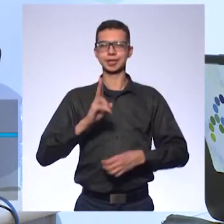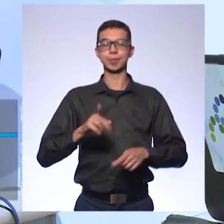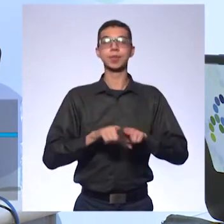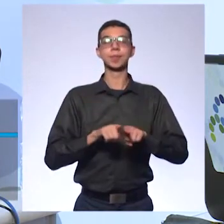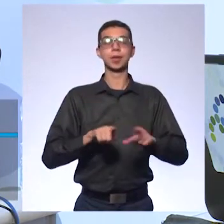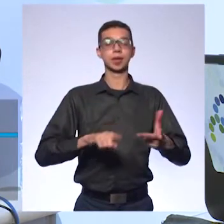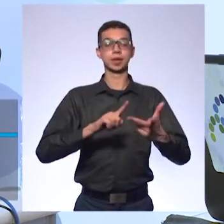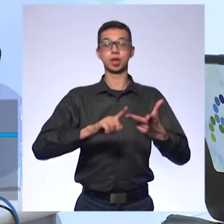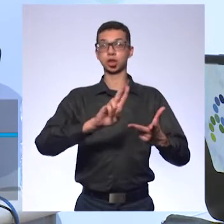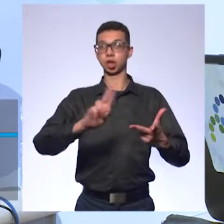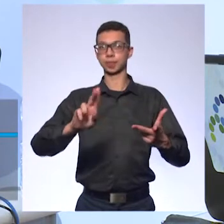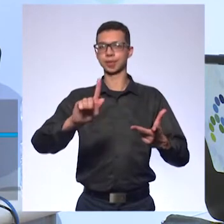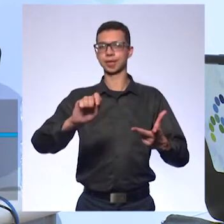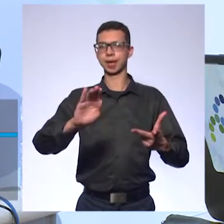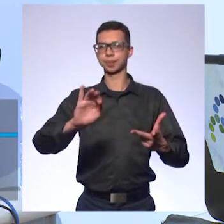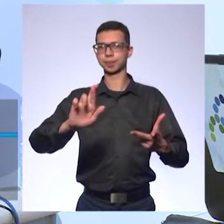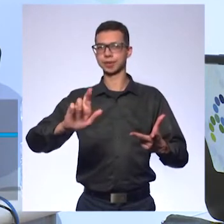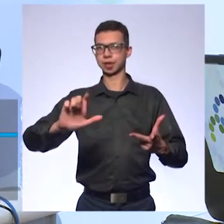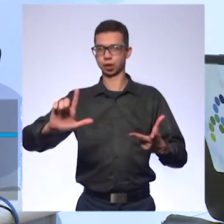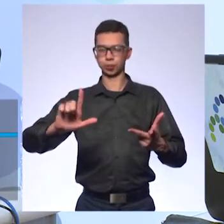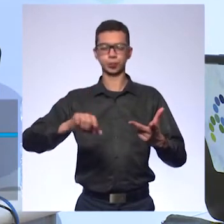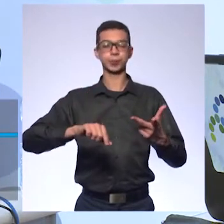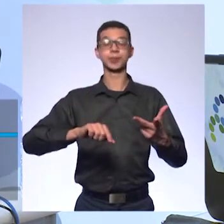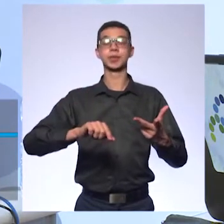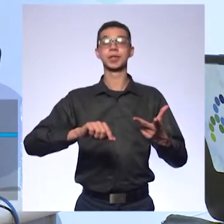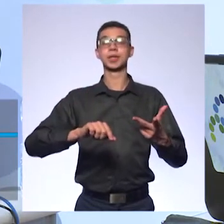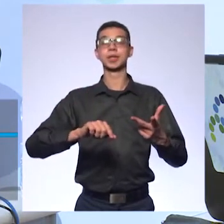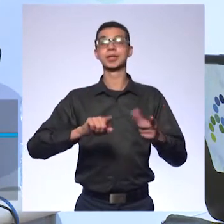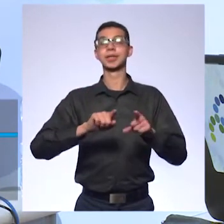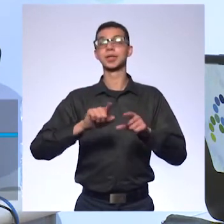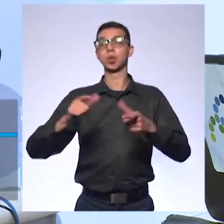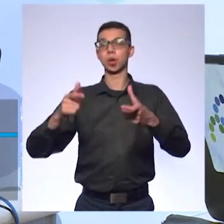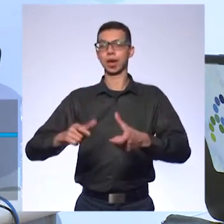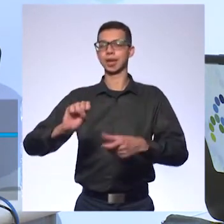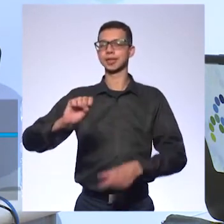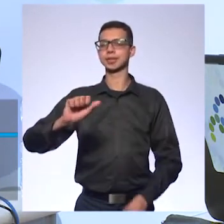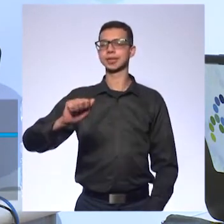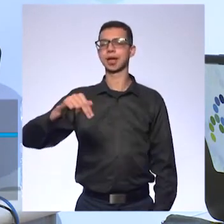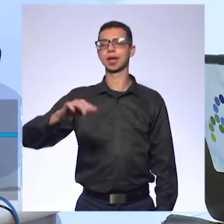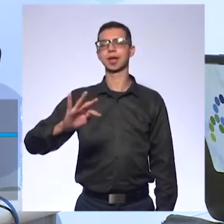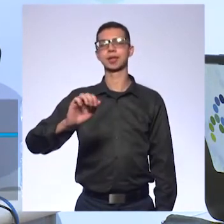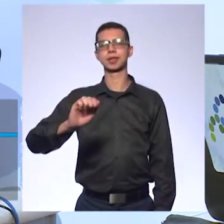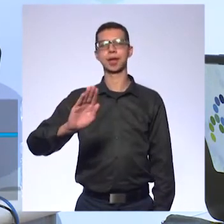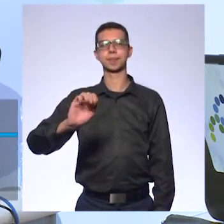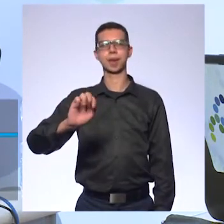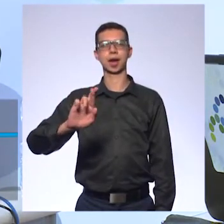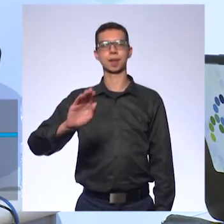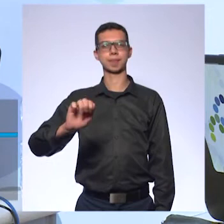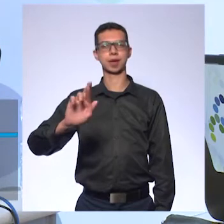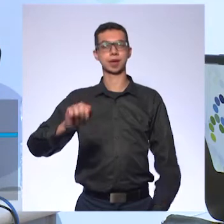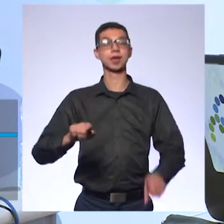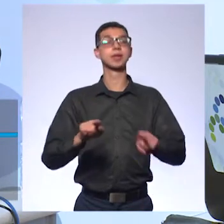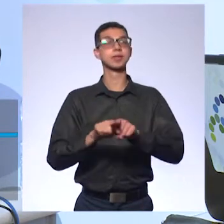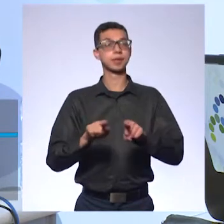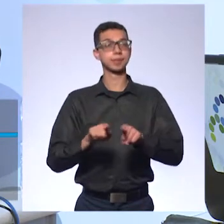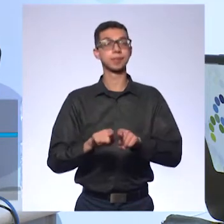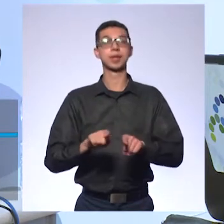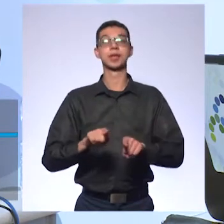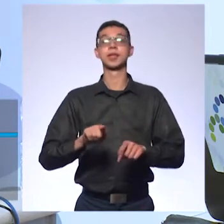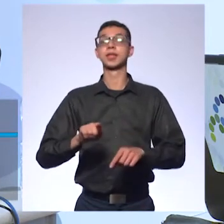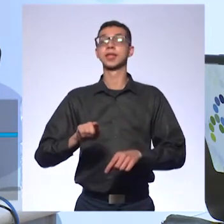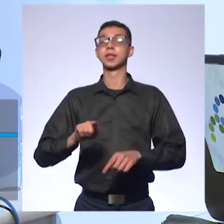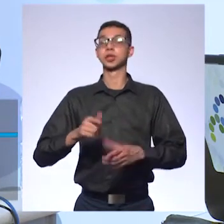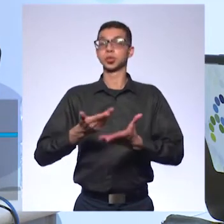a Letícia e a Elisa de Leme, e aos estudantes também da PEI Prefeito José Miranda de